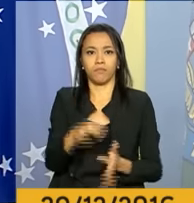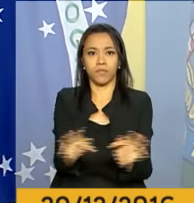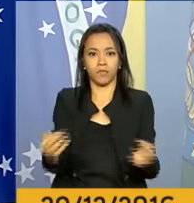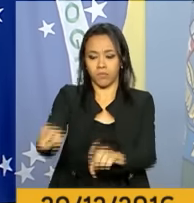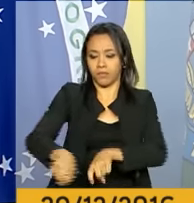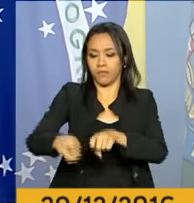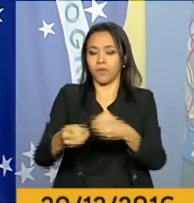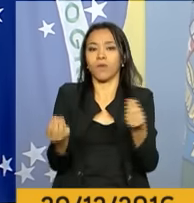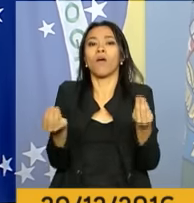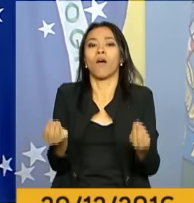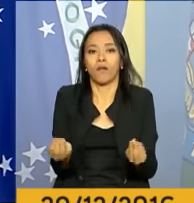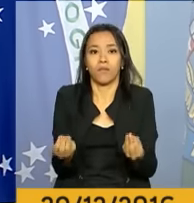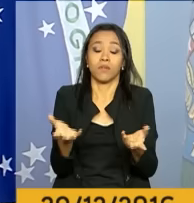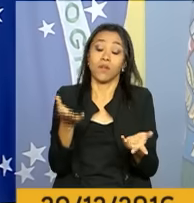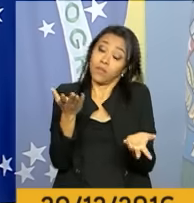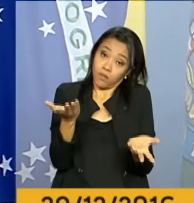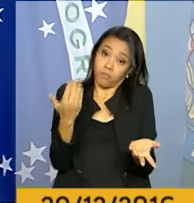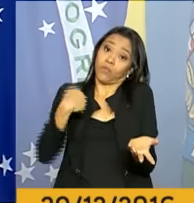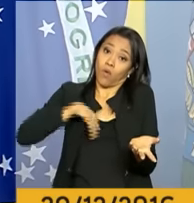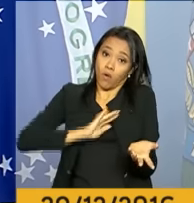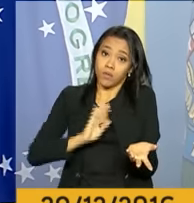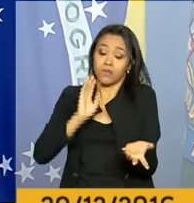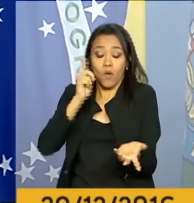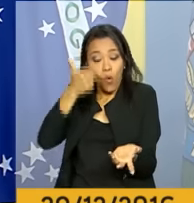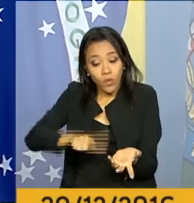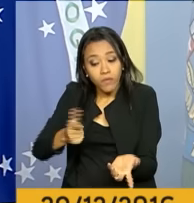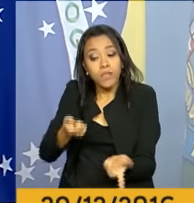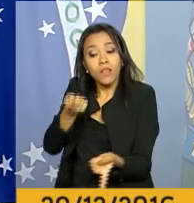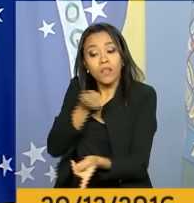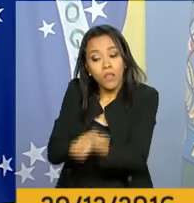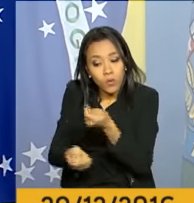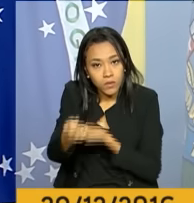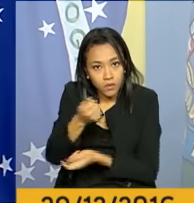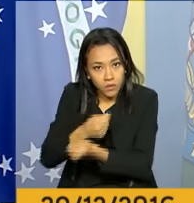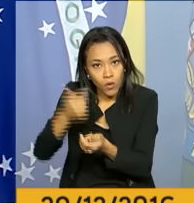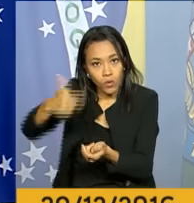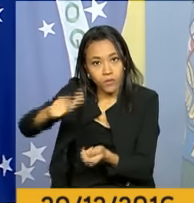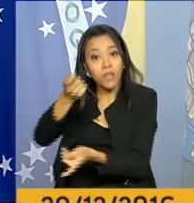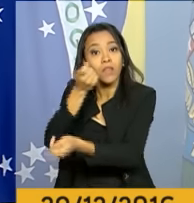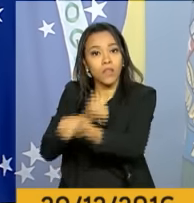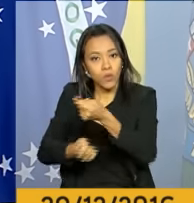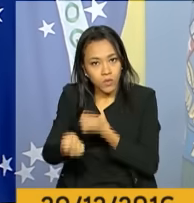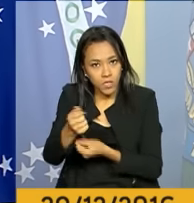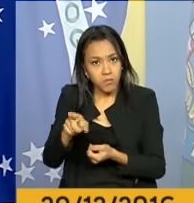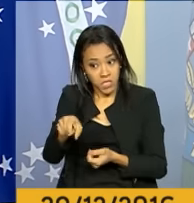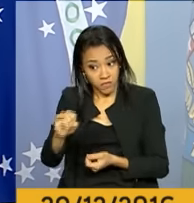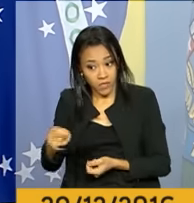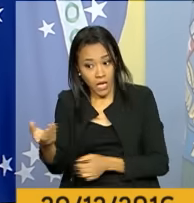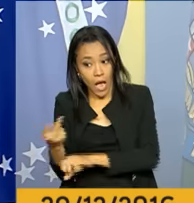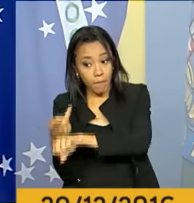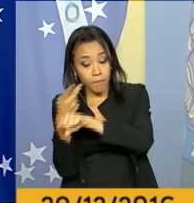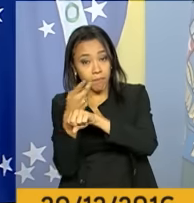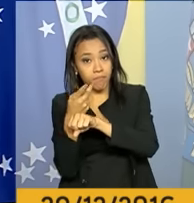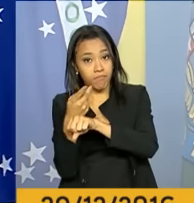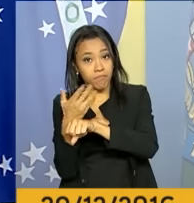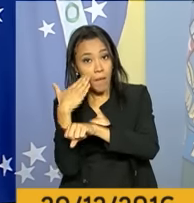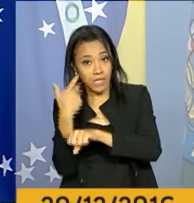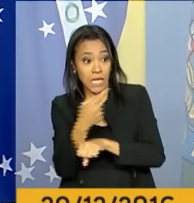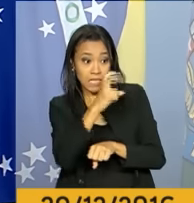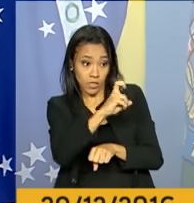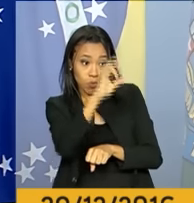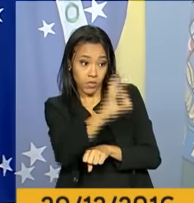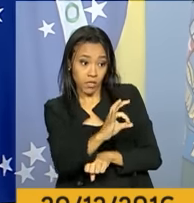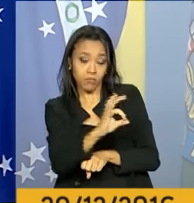nós renegociando essas dívidas em algumas hipóteses até se a pessoa for lá e apresentar 5% pode